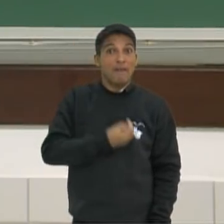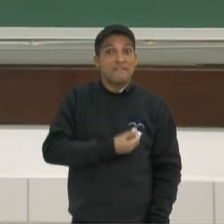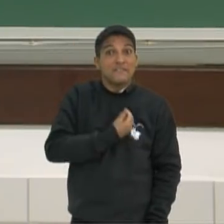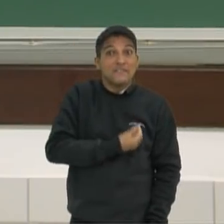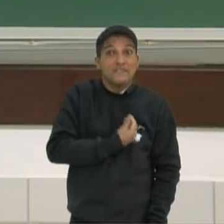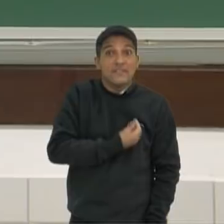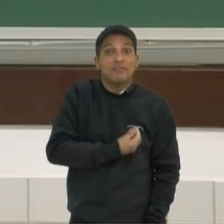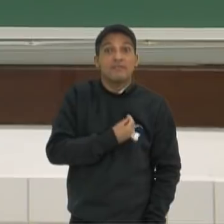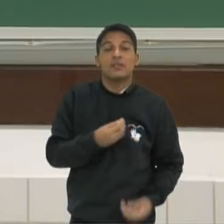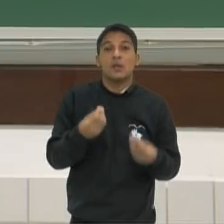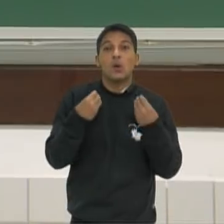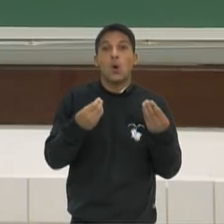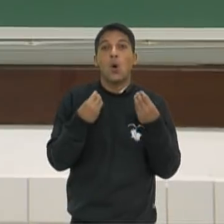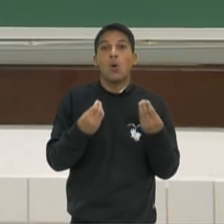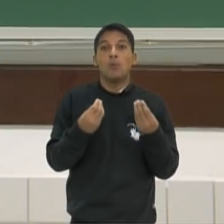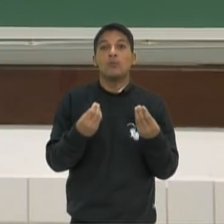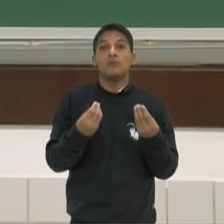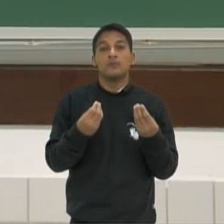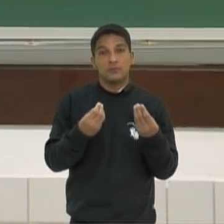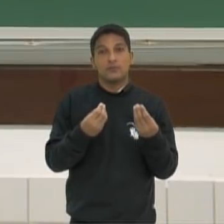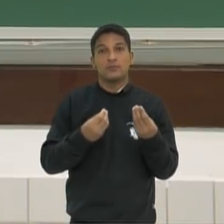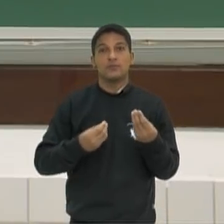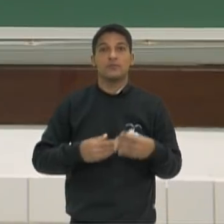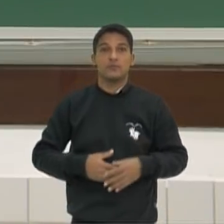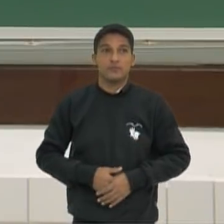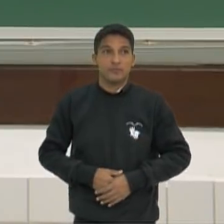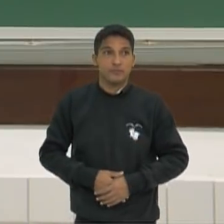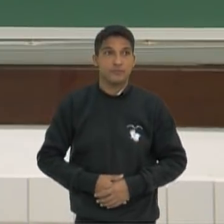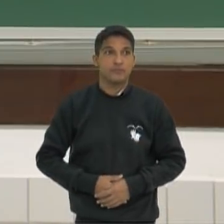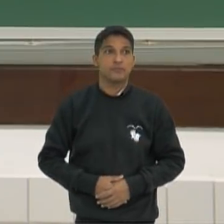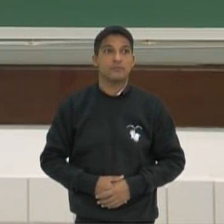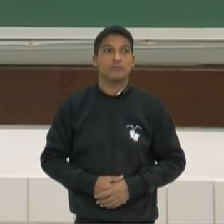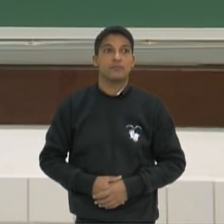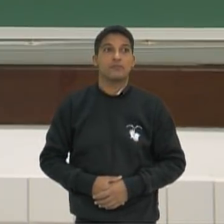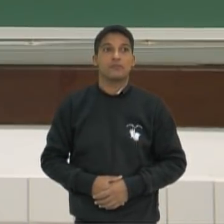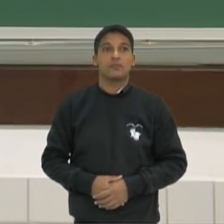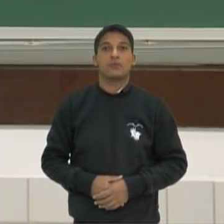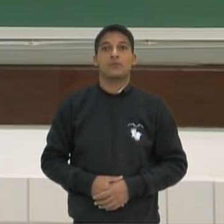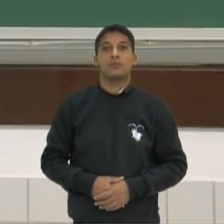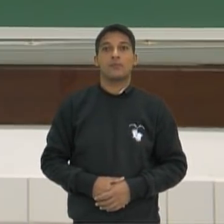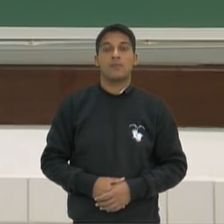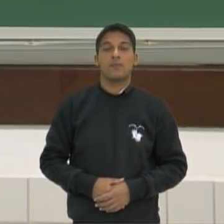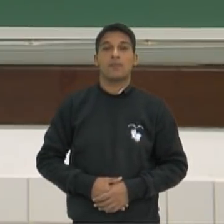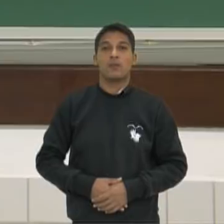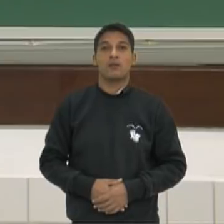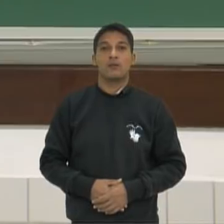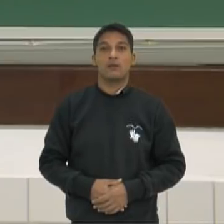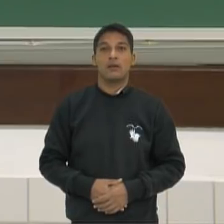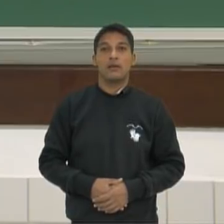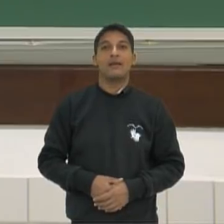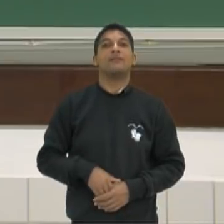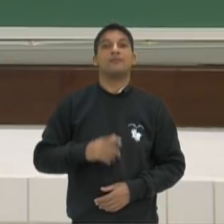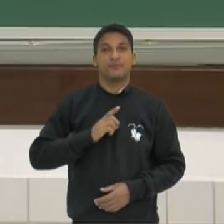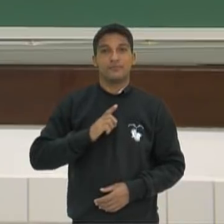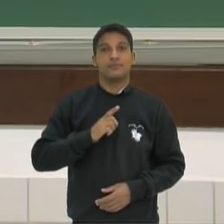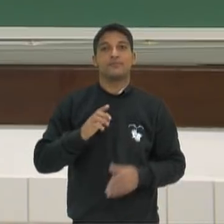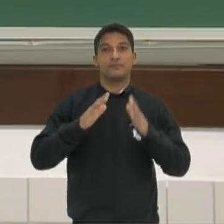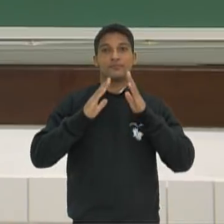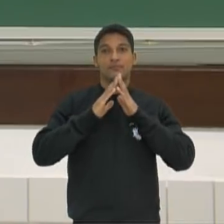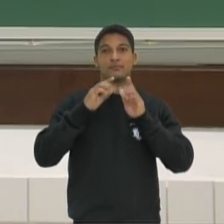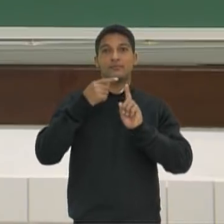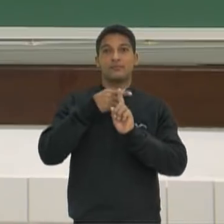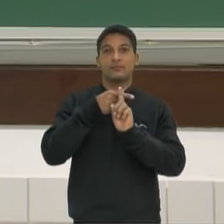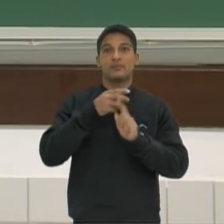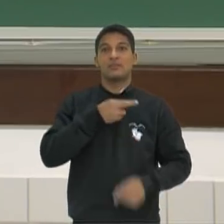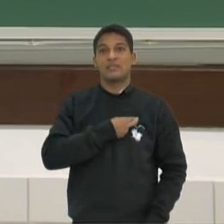a Idade Média, com todos esses princípios de religiosidade muito fortes, elas ficavam,